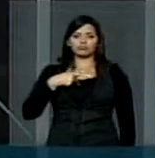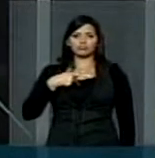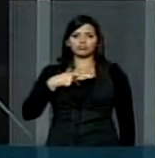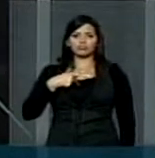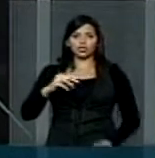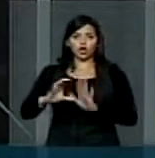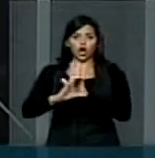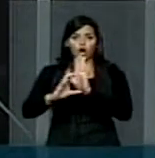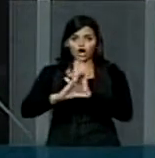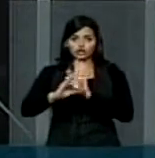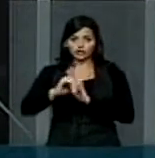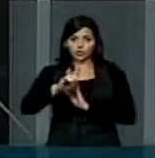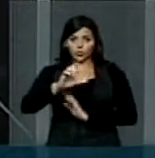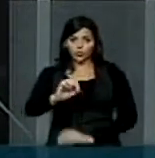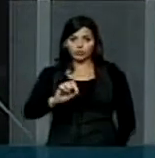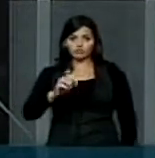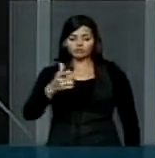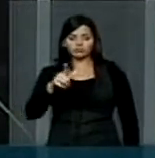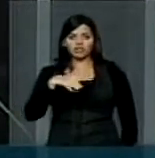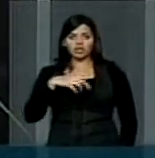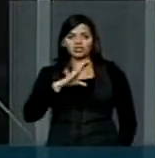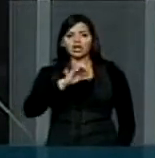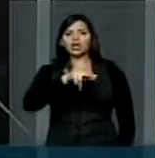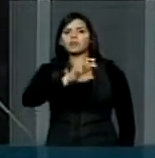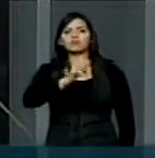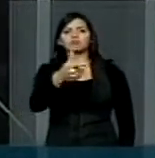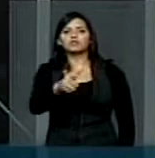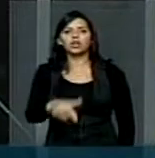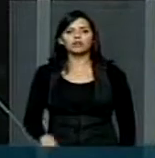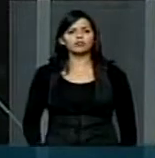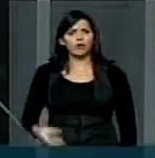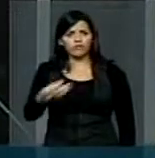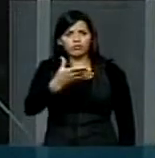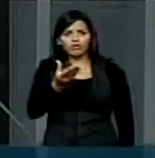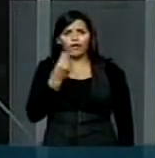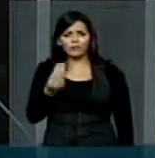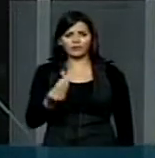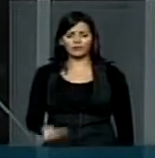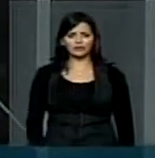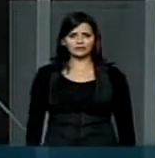pessoal, passa a não constituir-se crime.